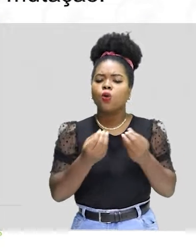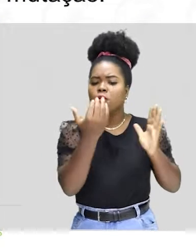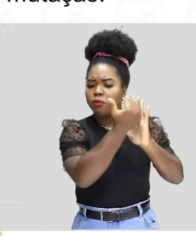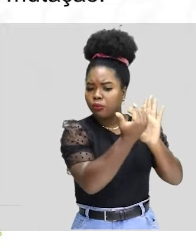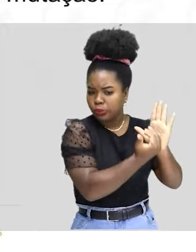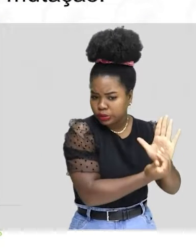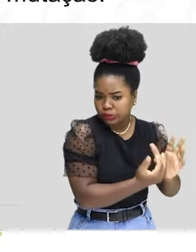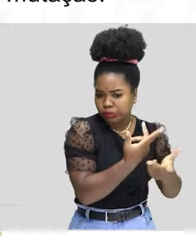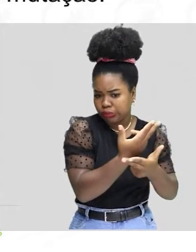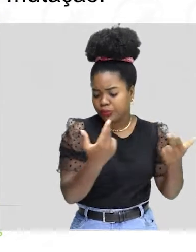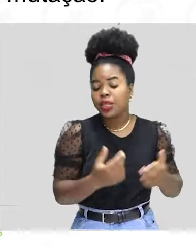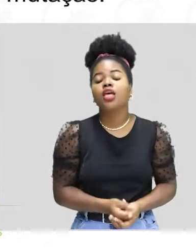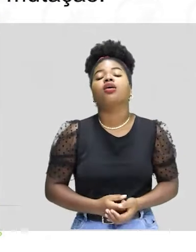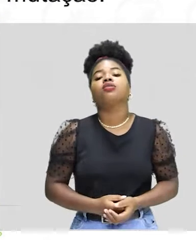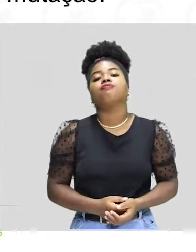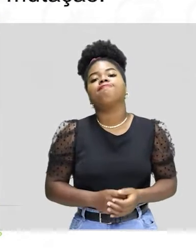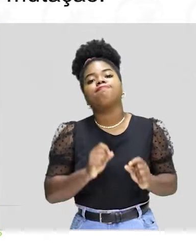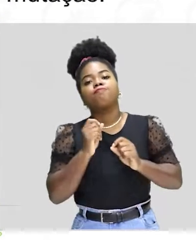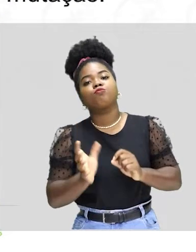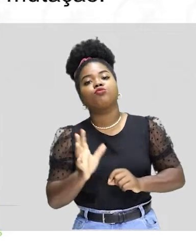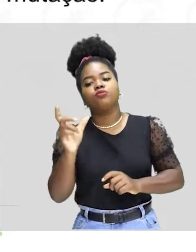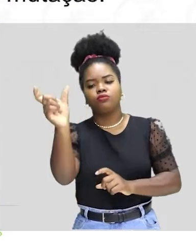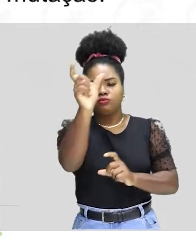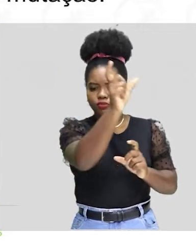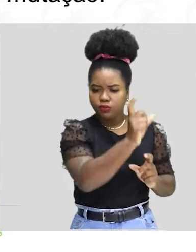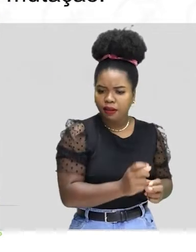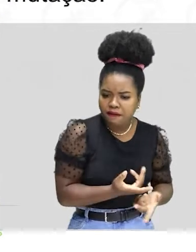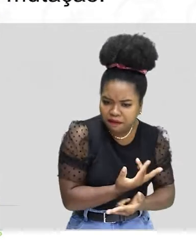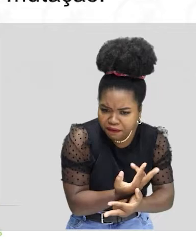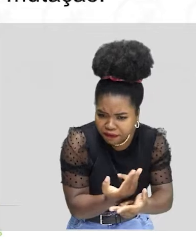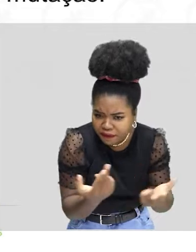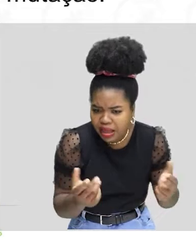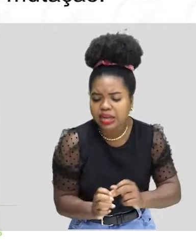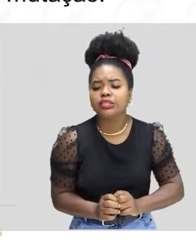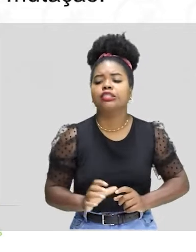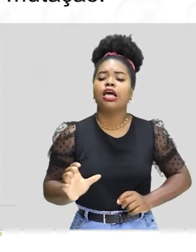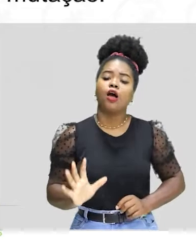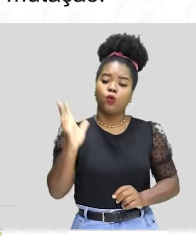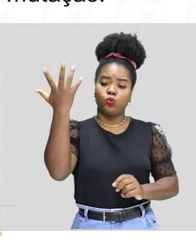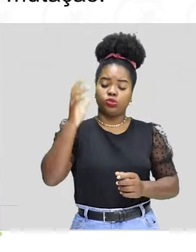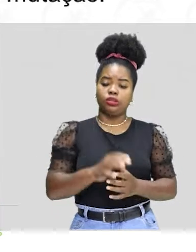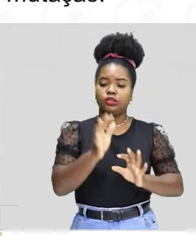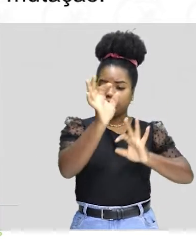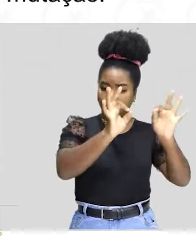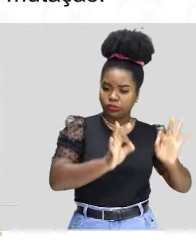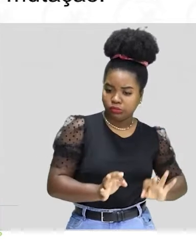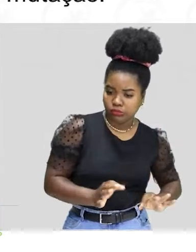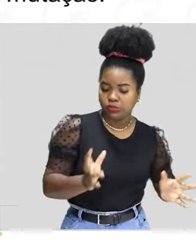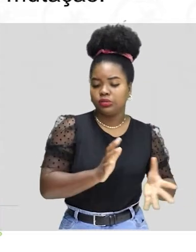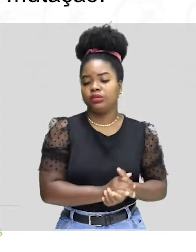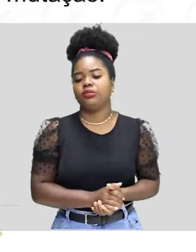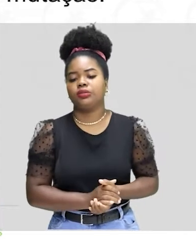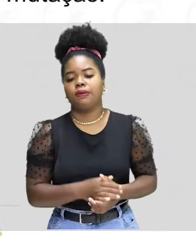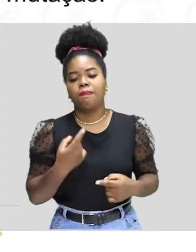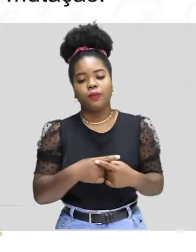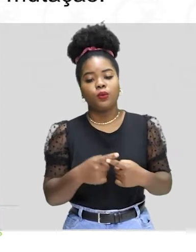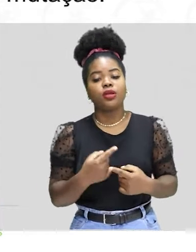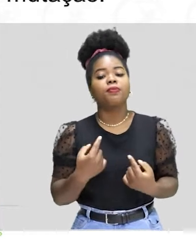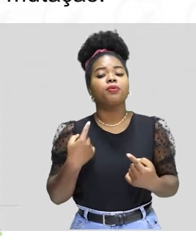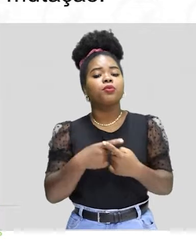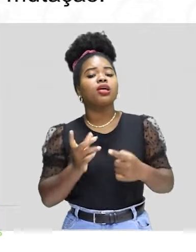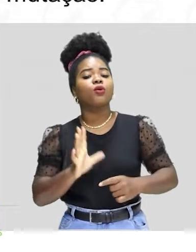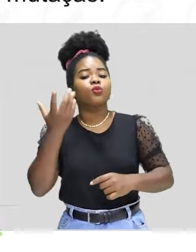muitas palavras da língua são criadas a partir de outras que eu já falei, né? São as palavras derivadas. Isso acontece porque a língua, gente, é